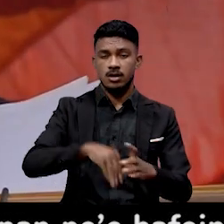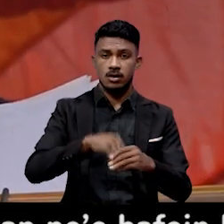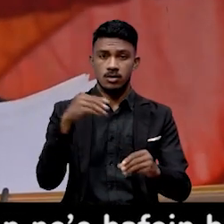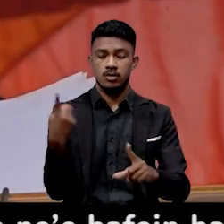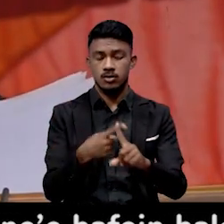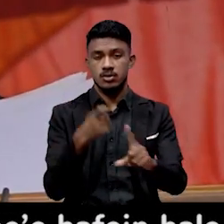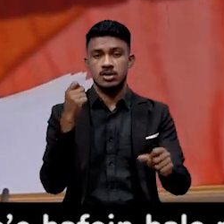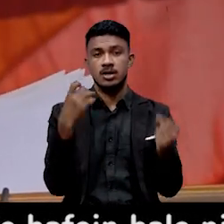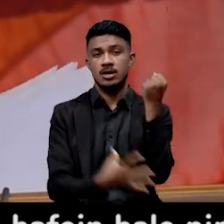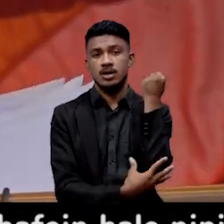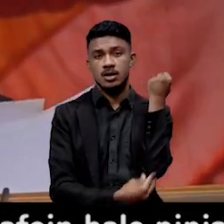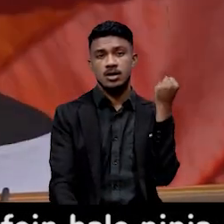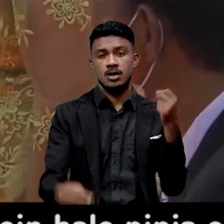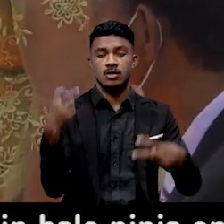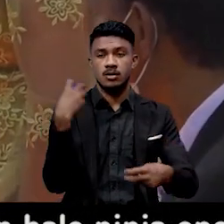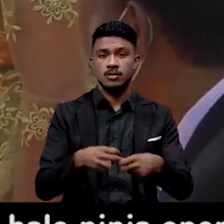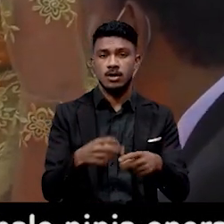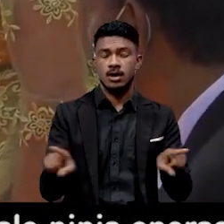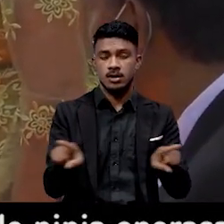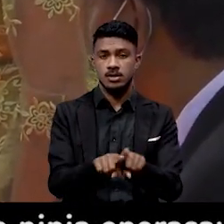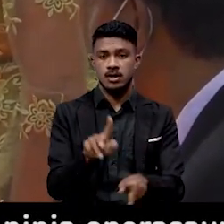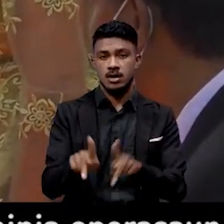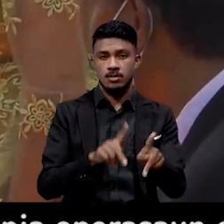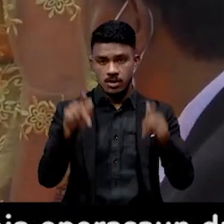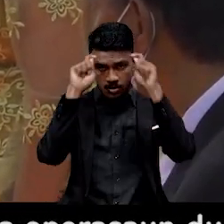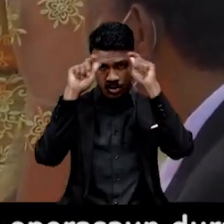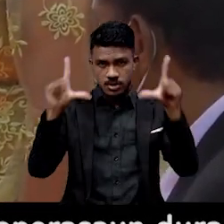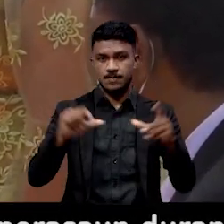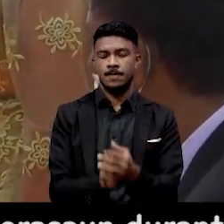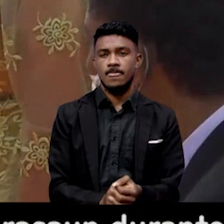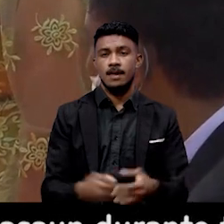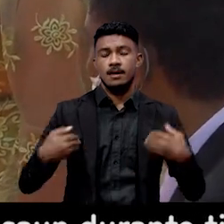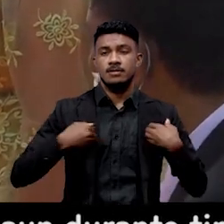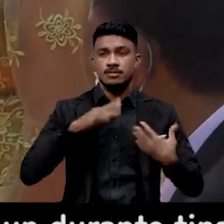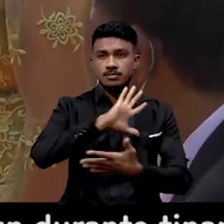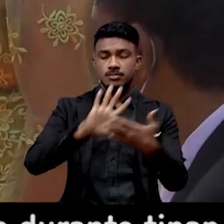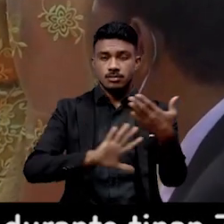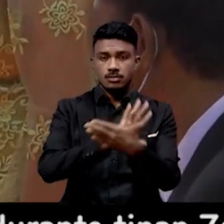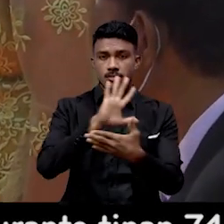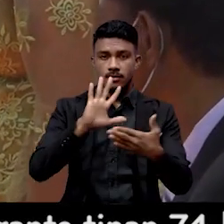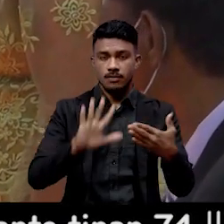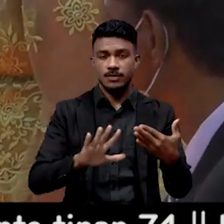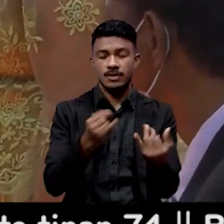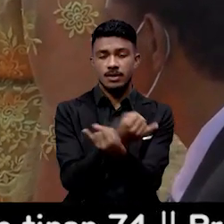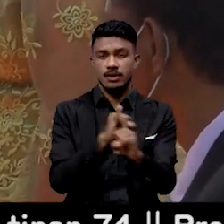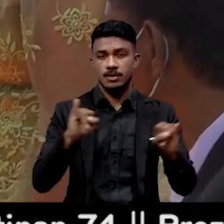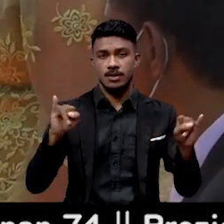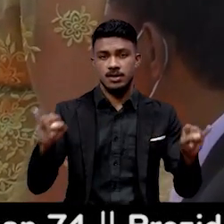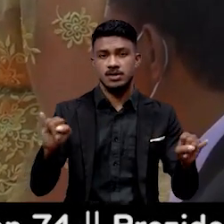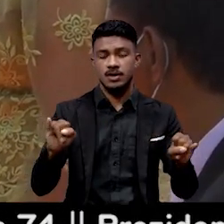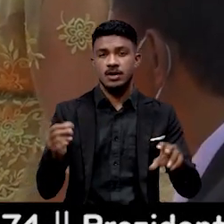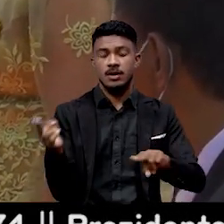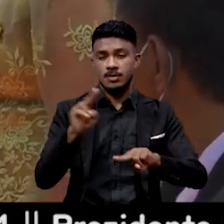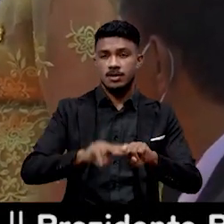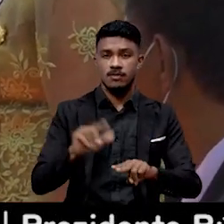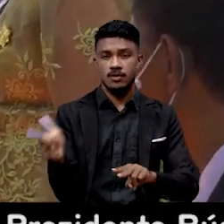no mundo, mudar o povo de Timor-Leste. E a cerimônia proclamação independência unilateral 28 de